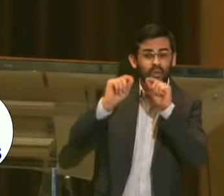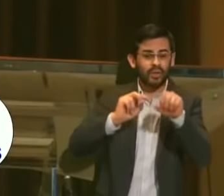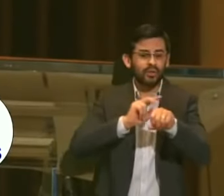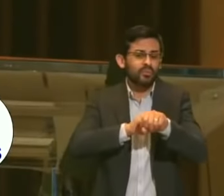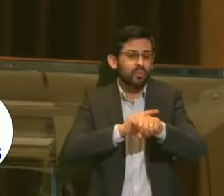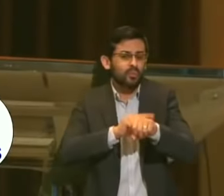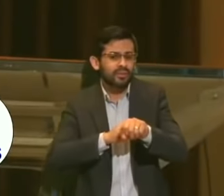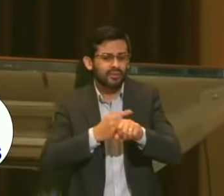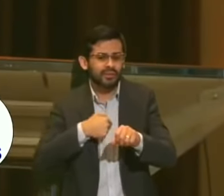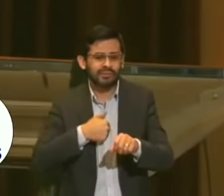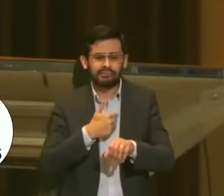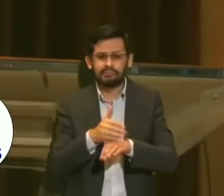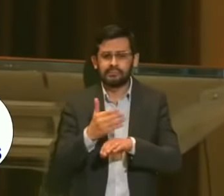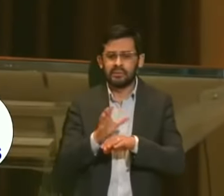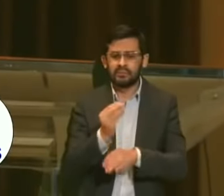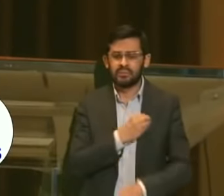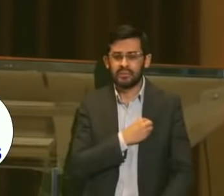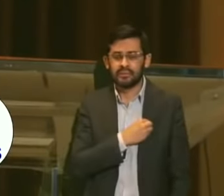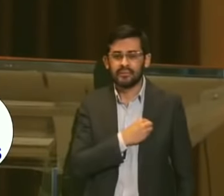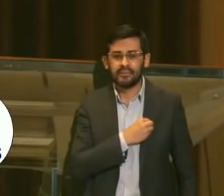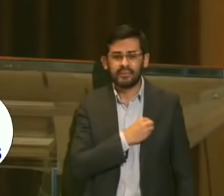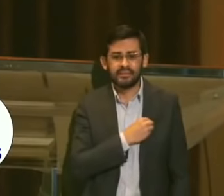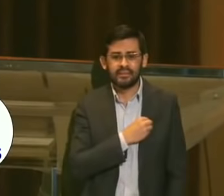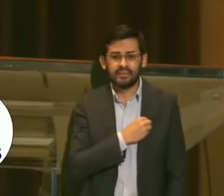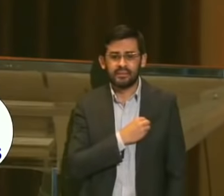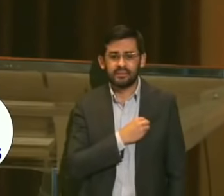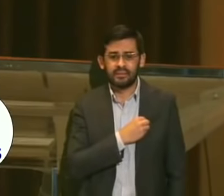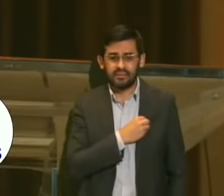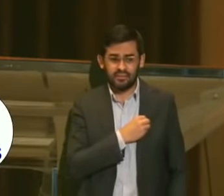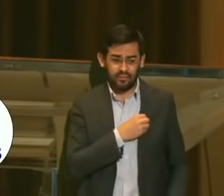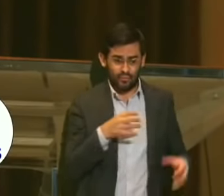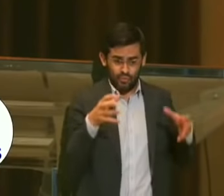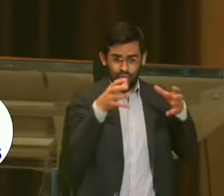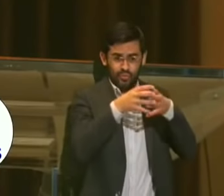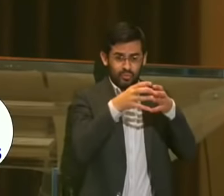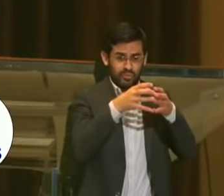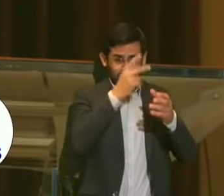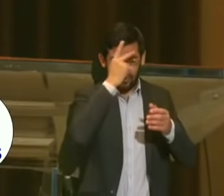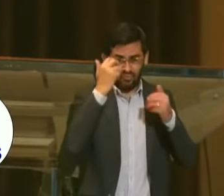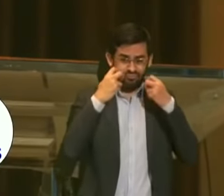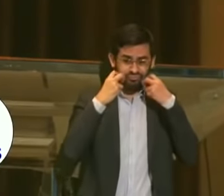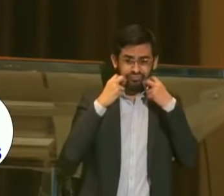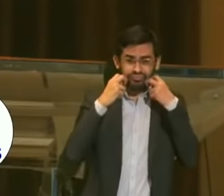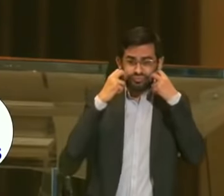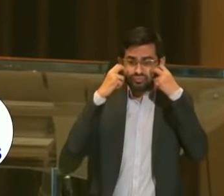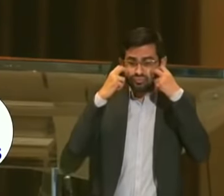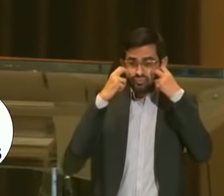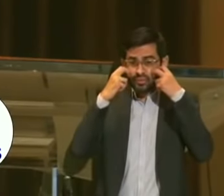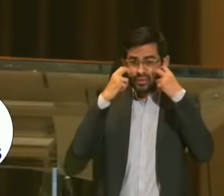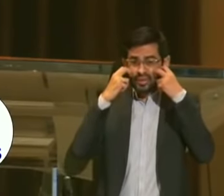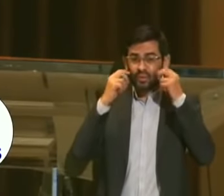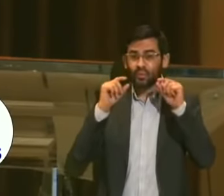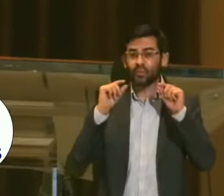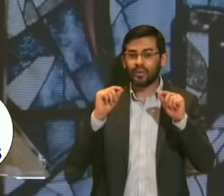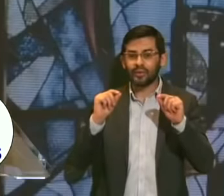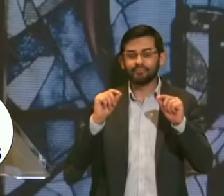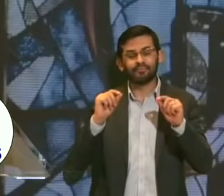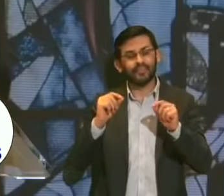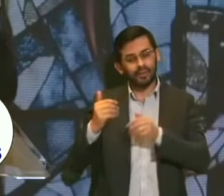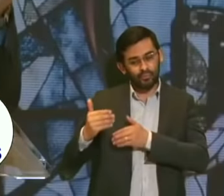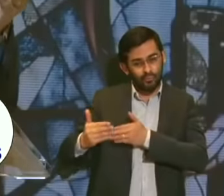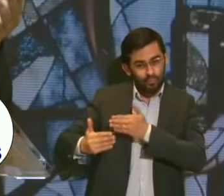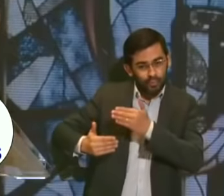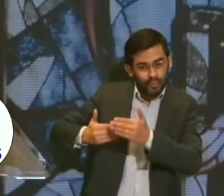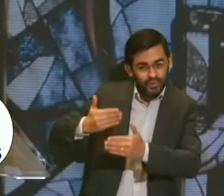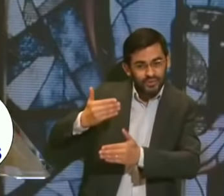comete algum pecado que envergonha a comunidade. E então isso passa a ser um processo